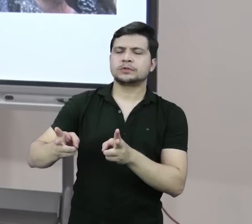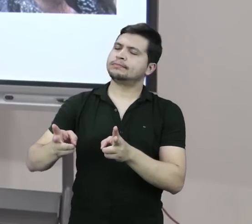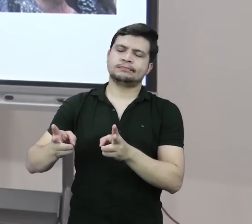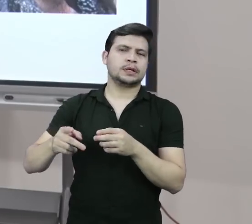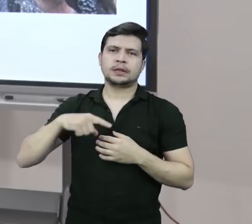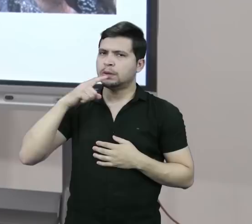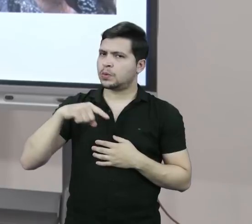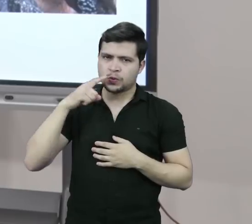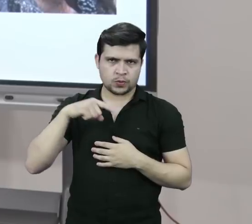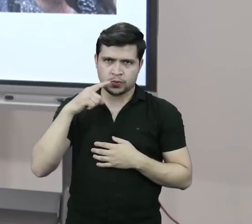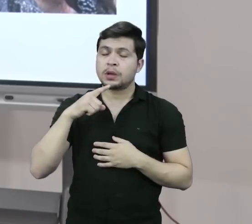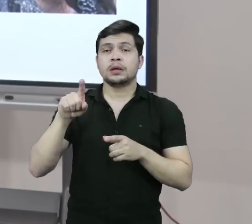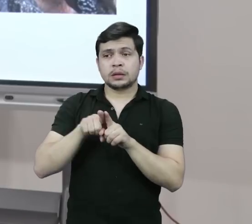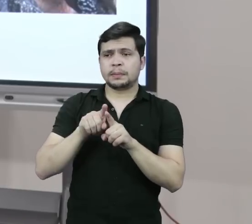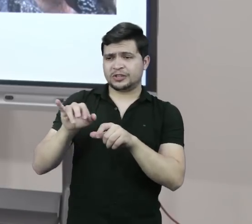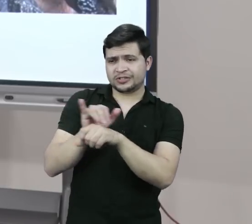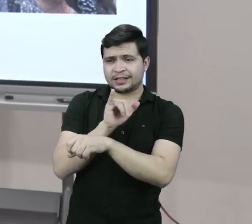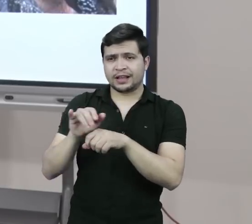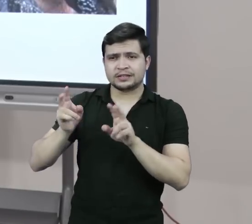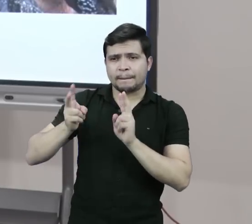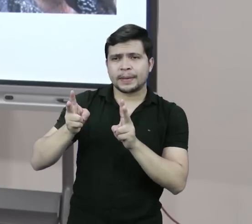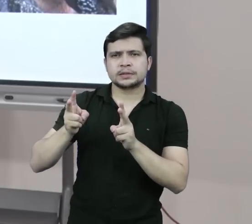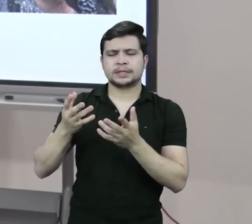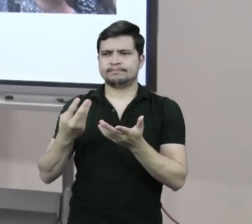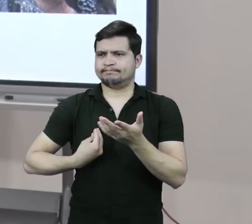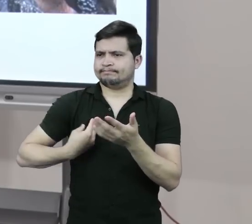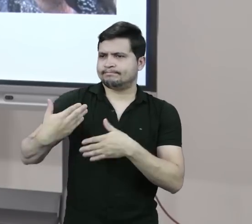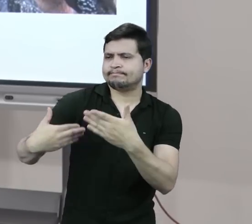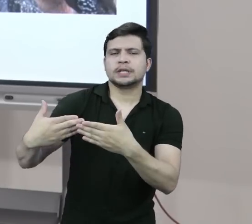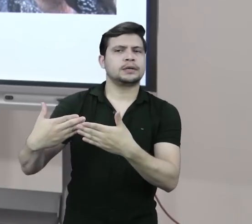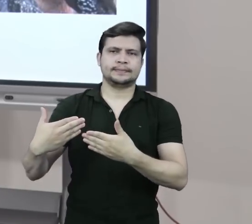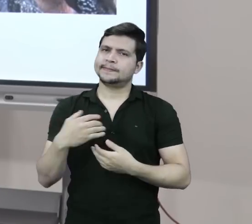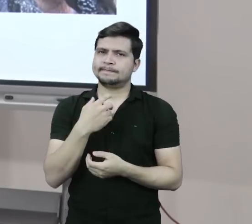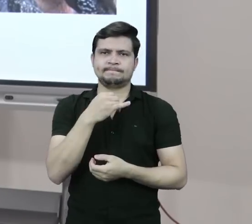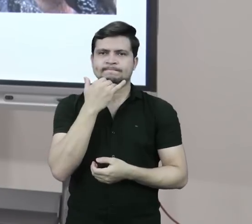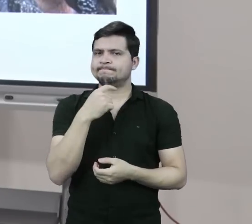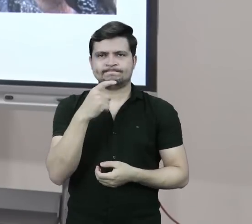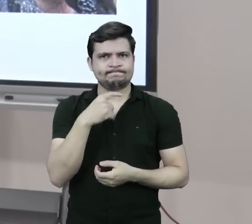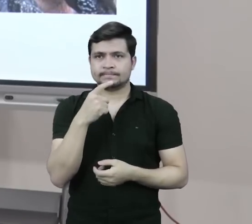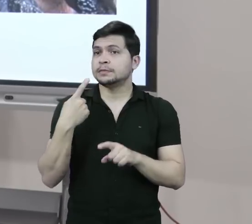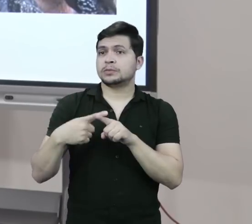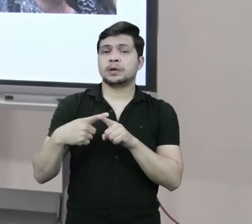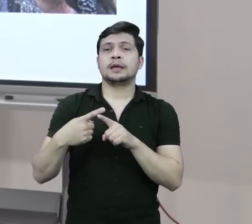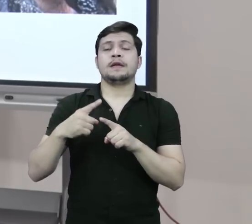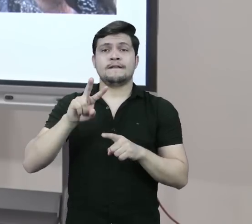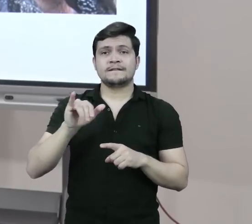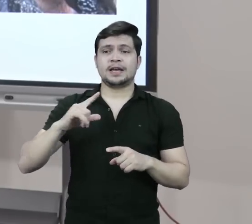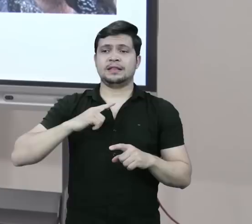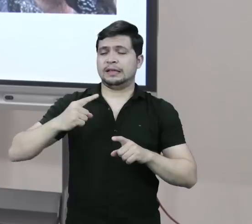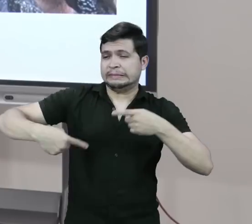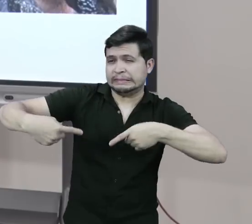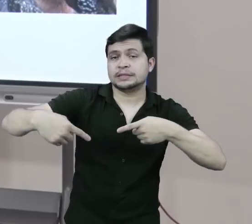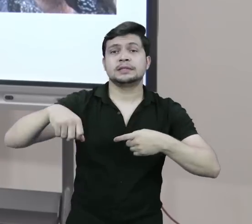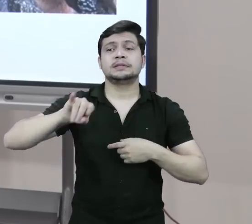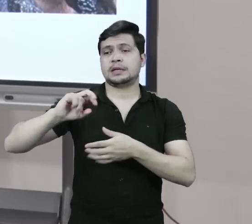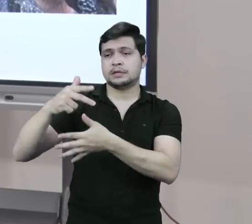mesma estratégia de sobrevivência de maneira indefinida, pois a competição será tão grande que apenas a mais adaptada